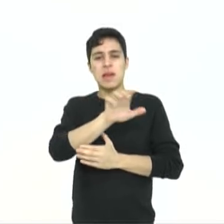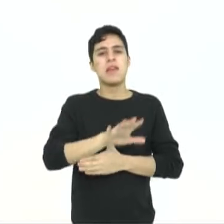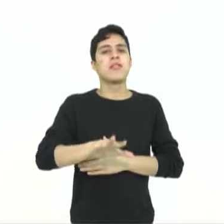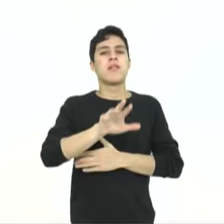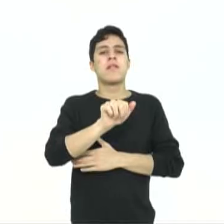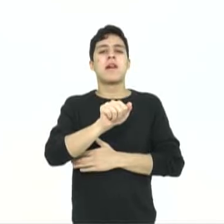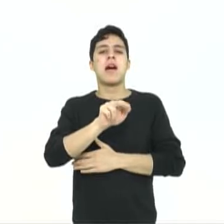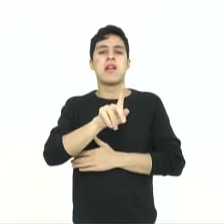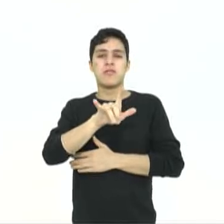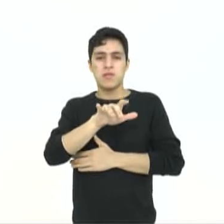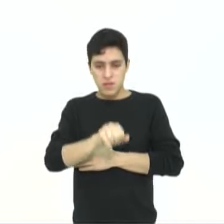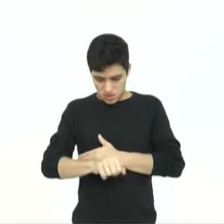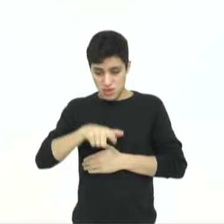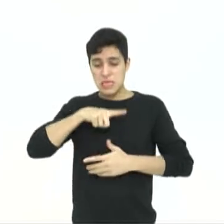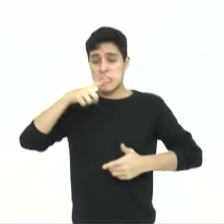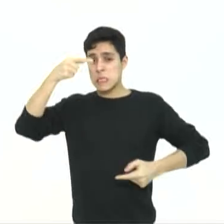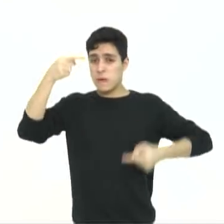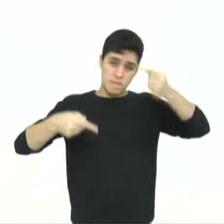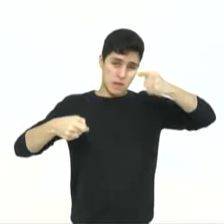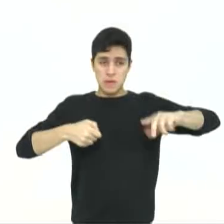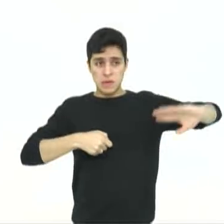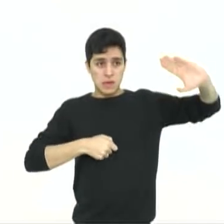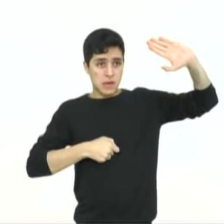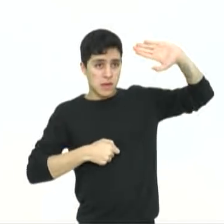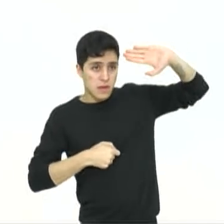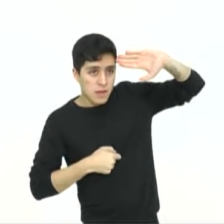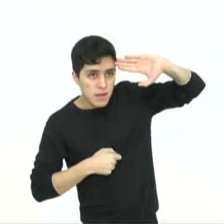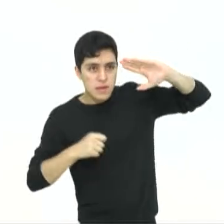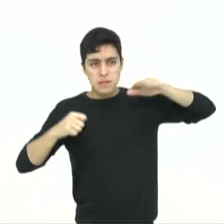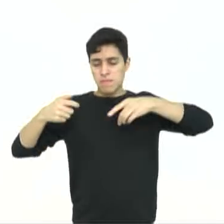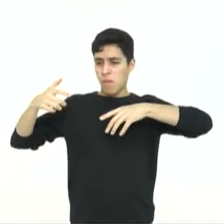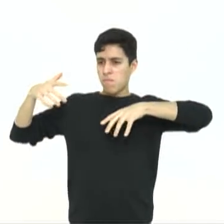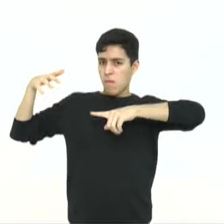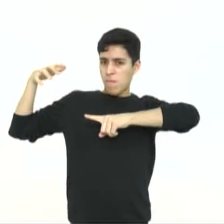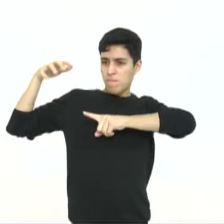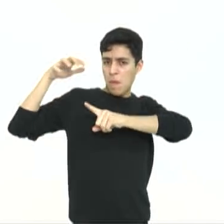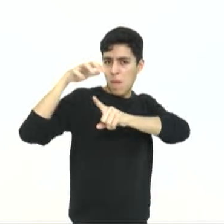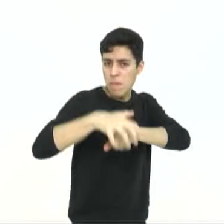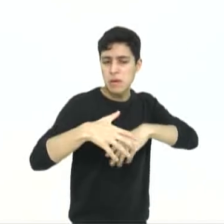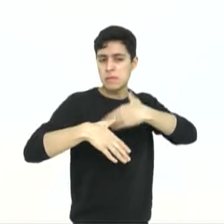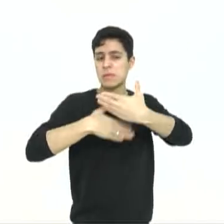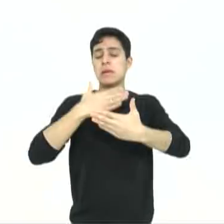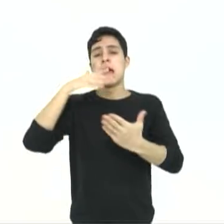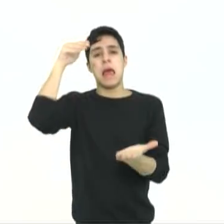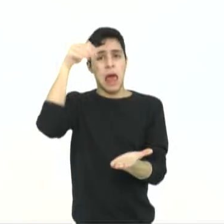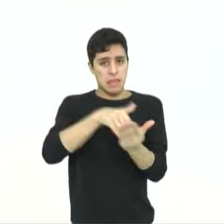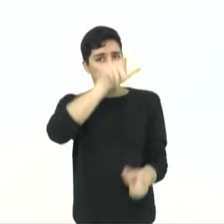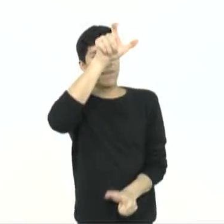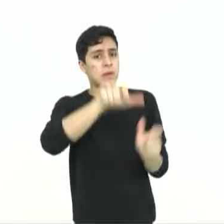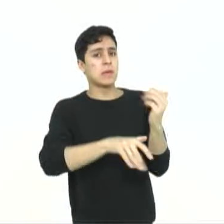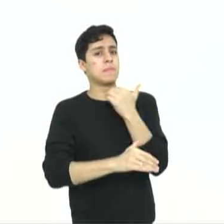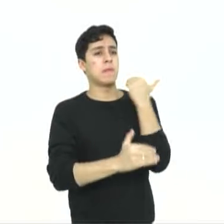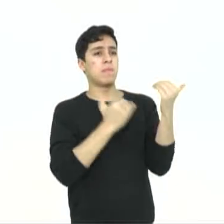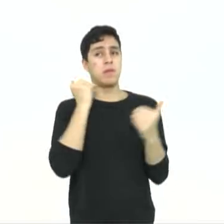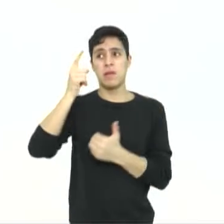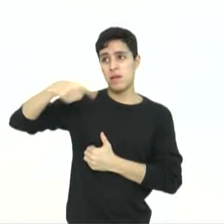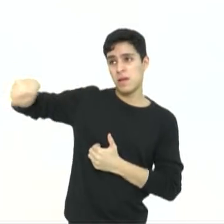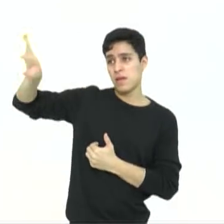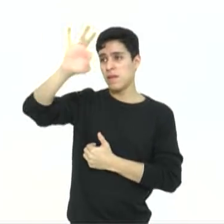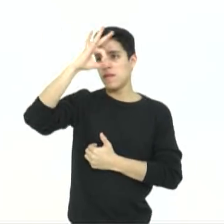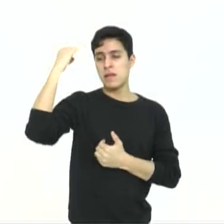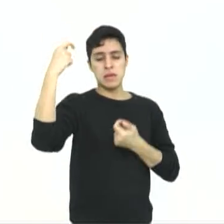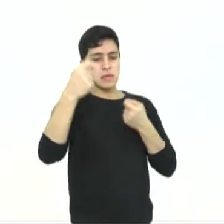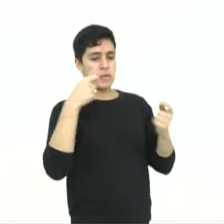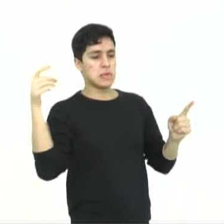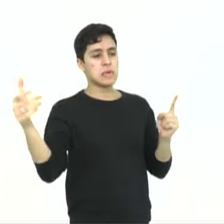um combate militar, ataques violentos, derramamento de sangue, e os franceses dominaram a